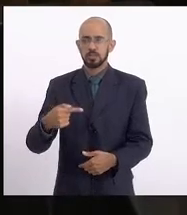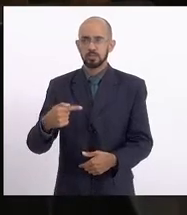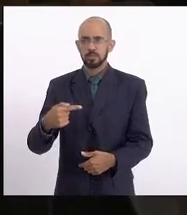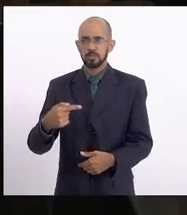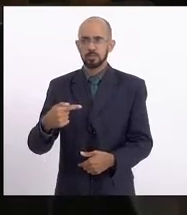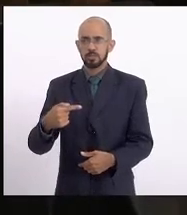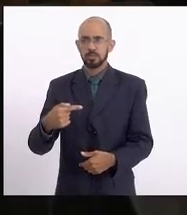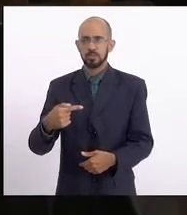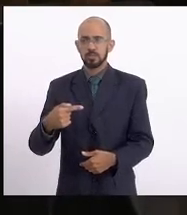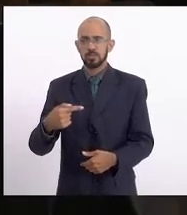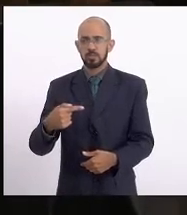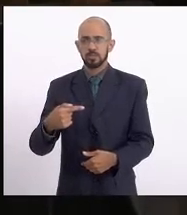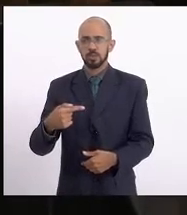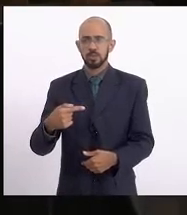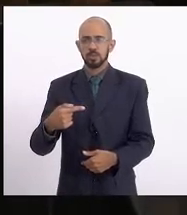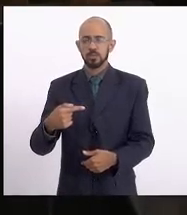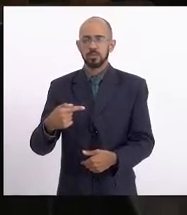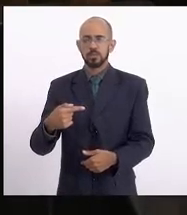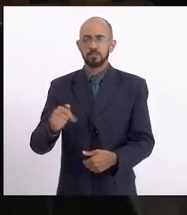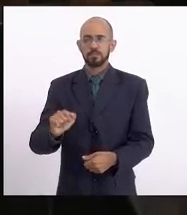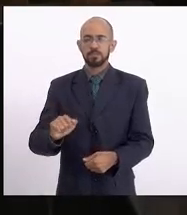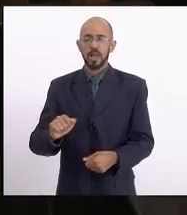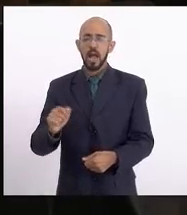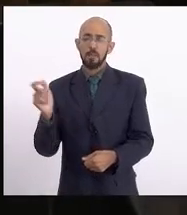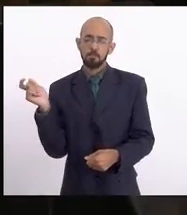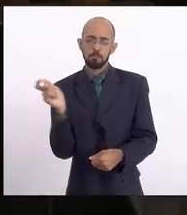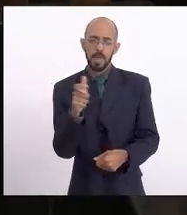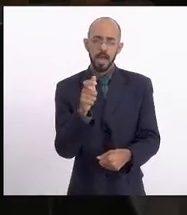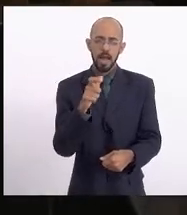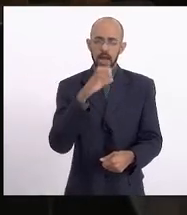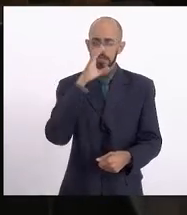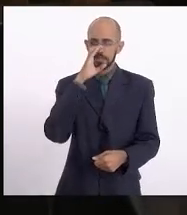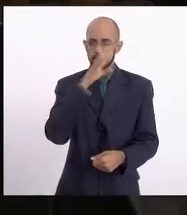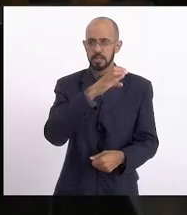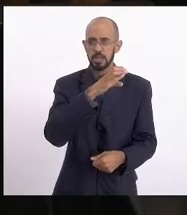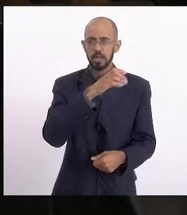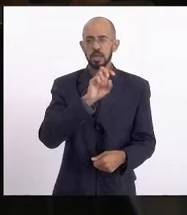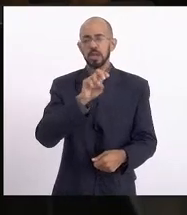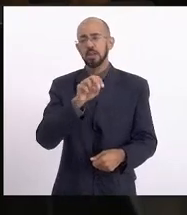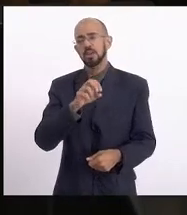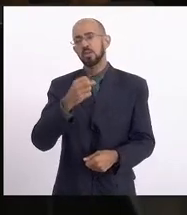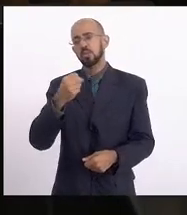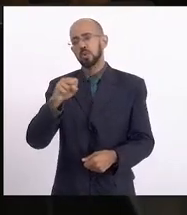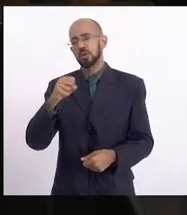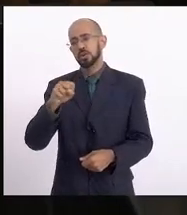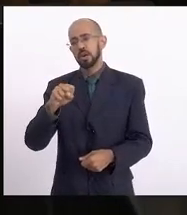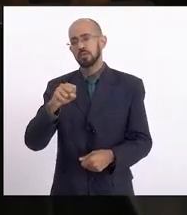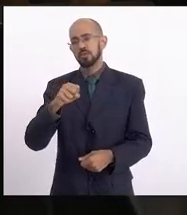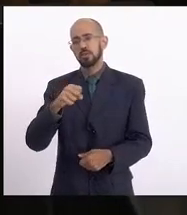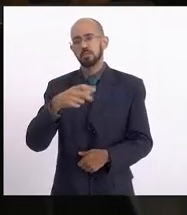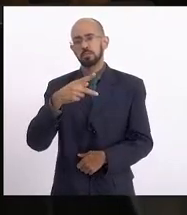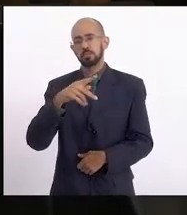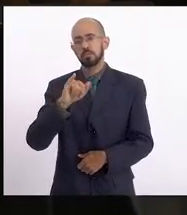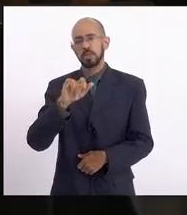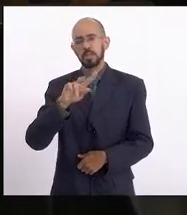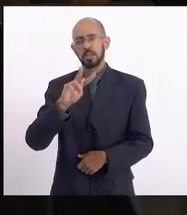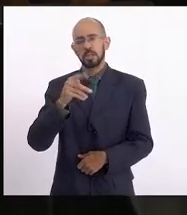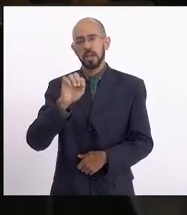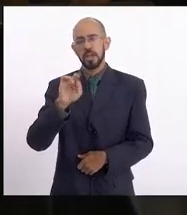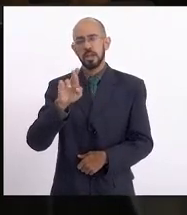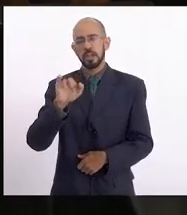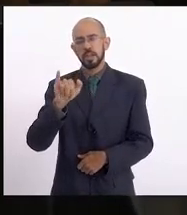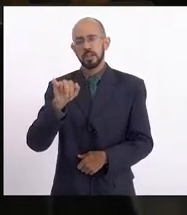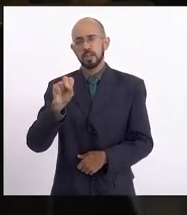Sétimo inciso do segundo artigo, ameaças. E o oitavo, pilheirias. Eu quero